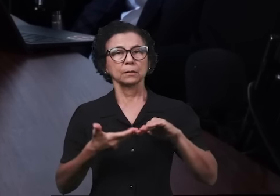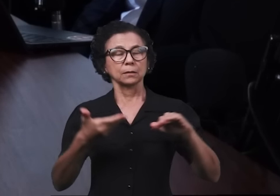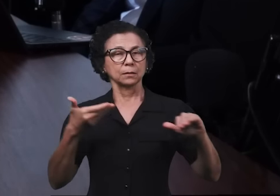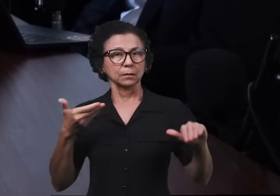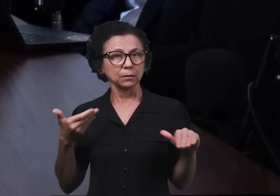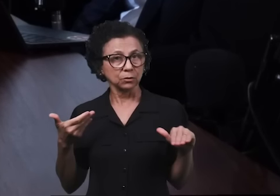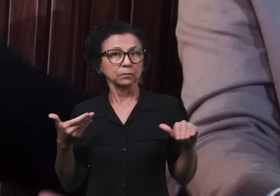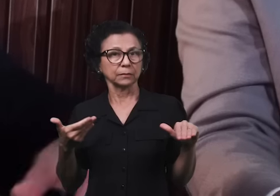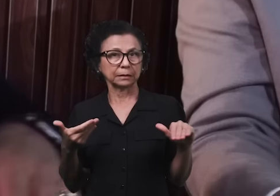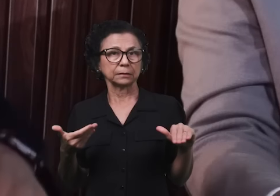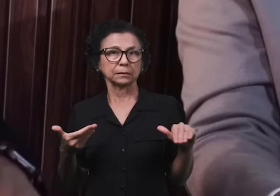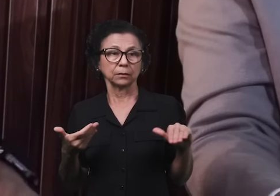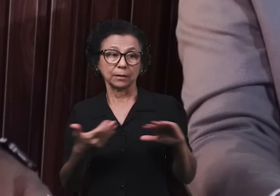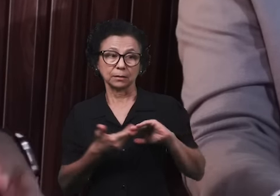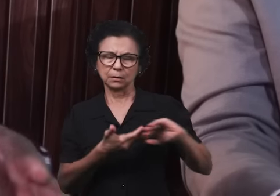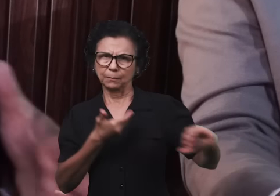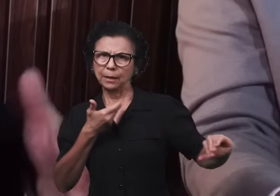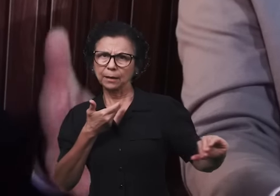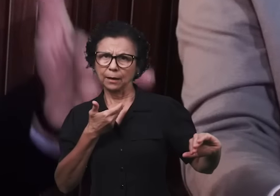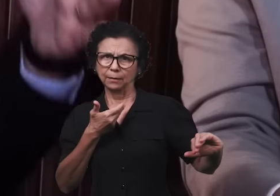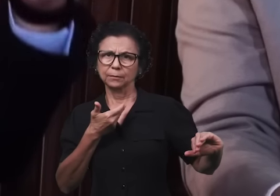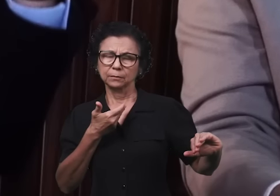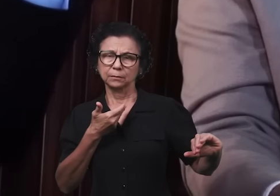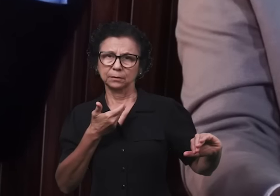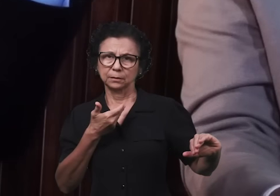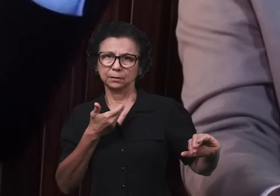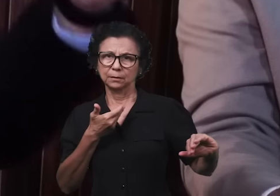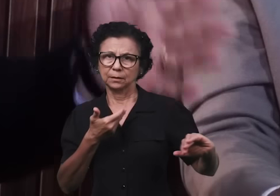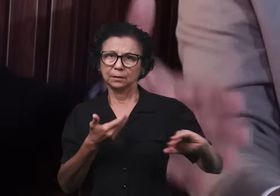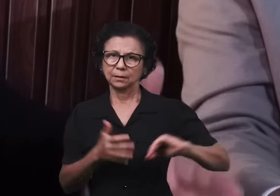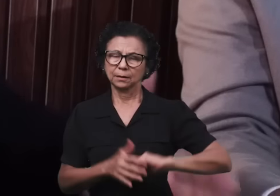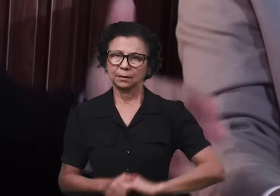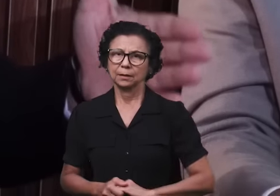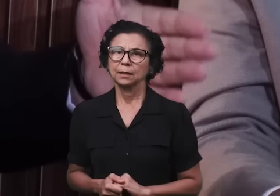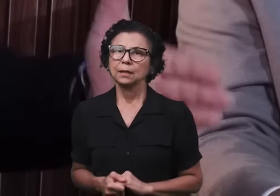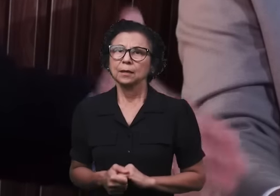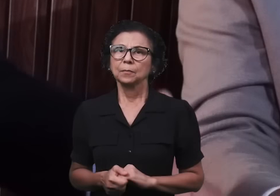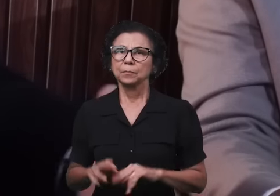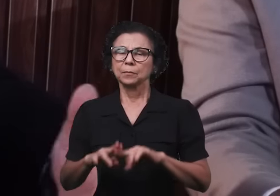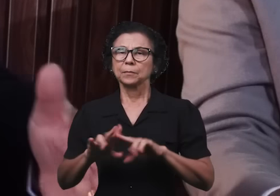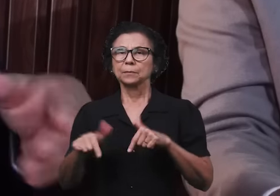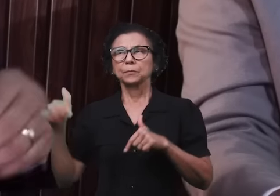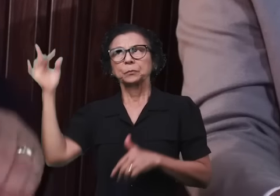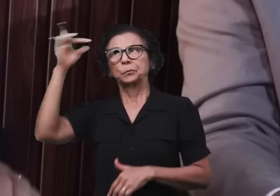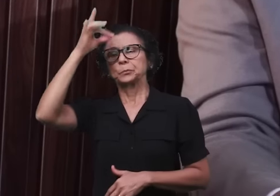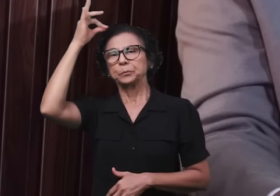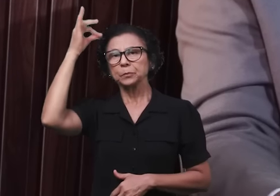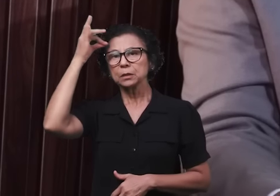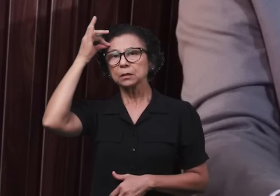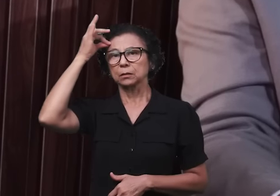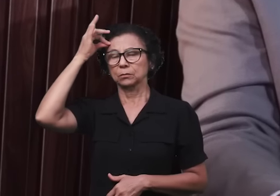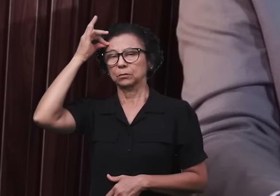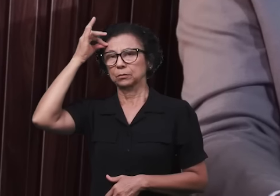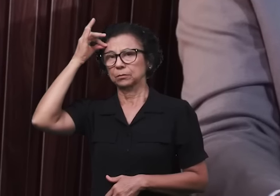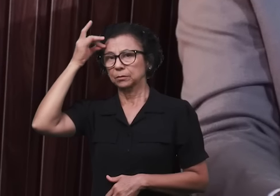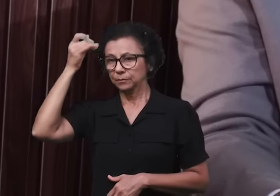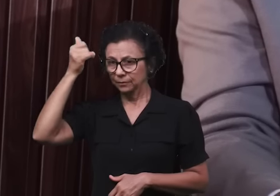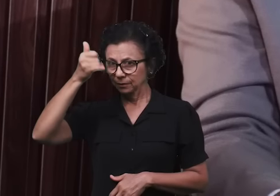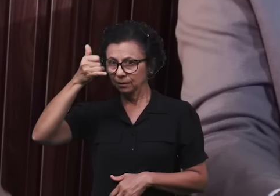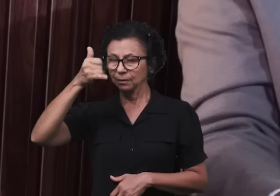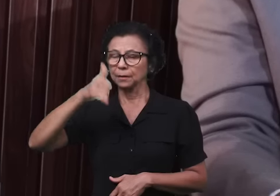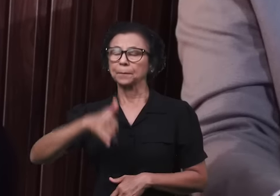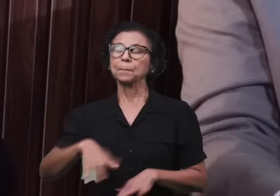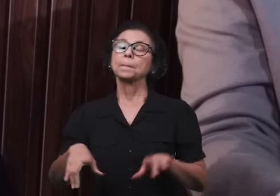é alcançar essa separação, esse propósito de Deus, segundo a direção do Espírito Santo.